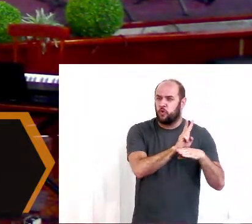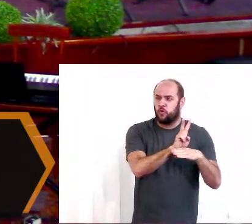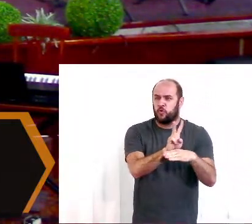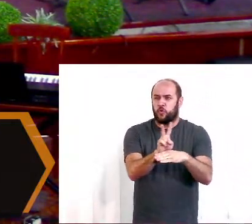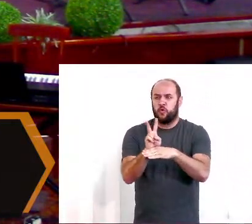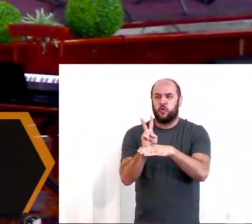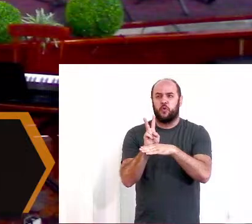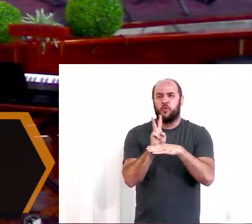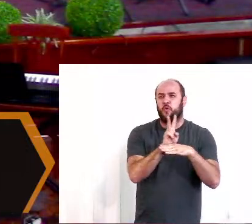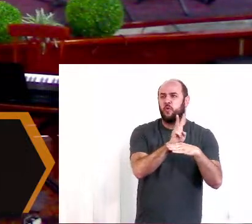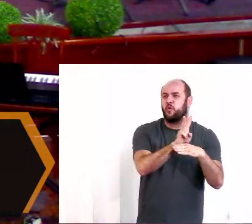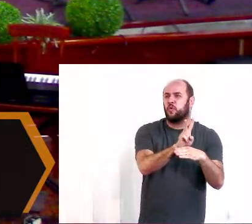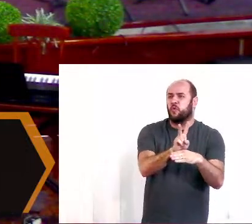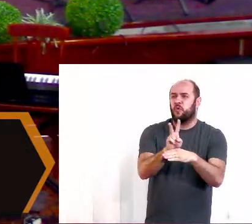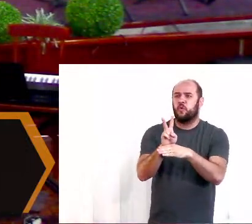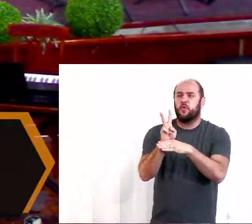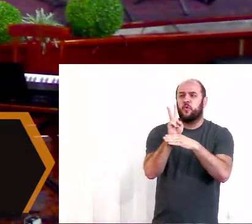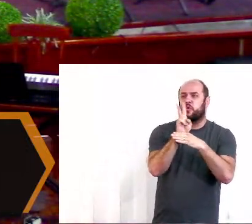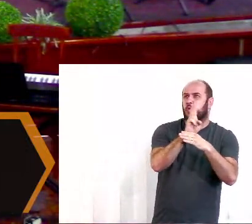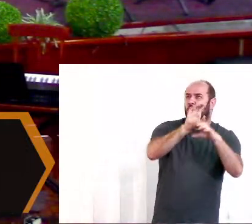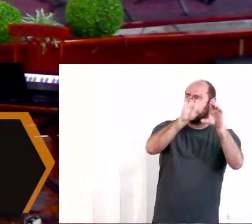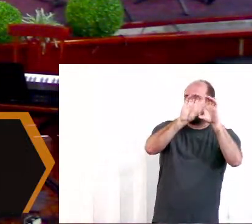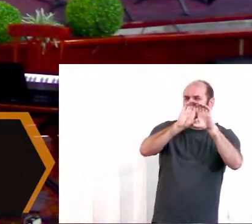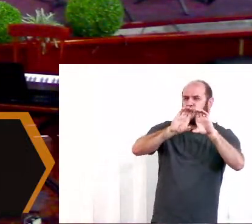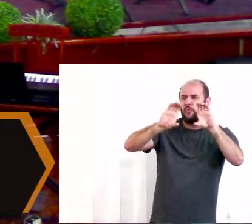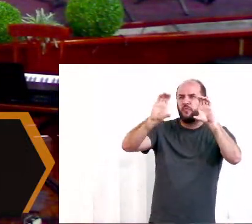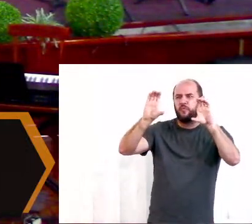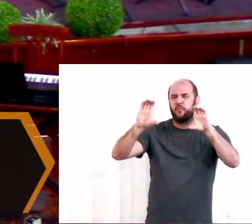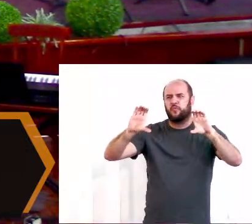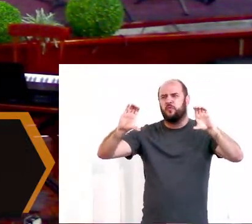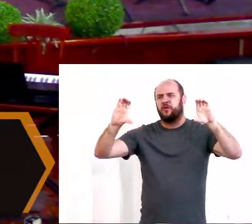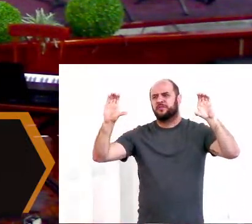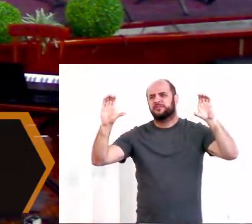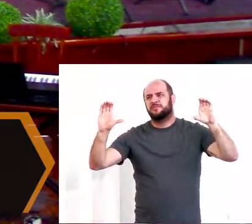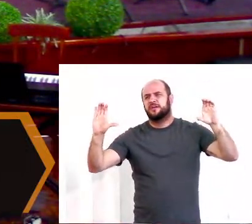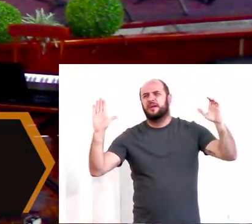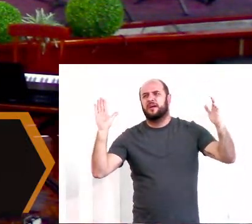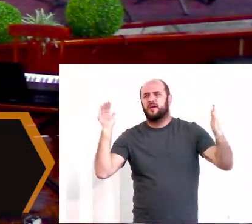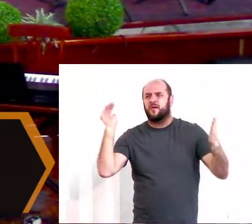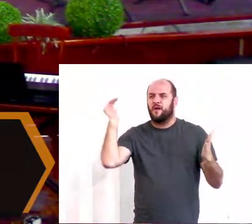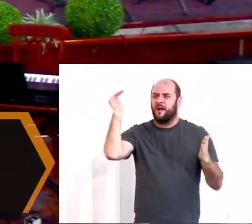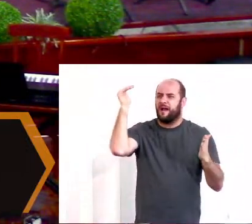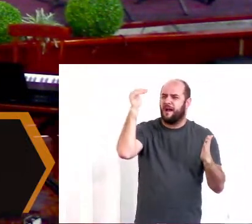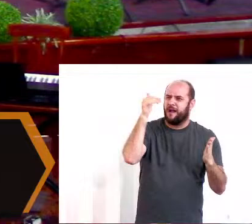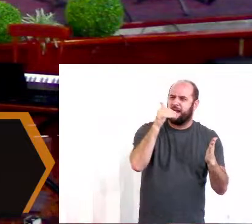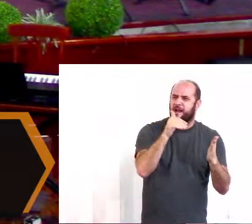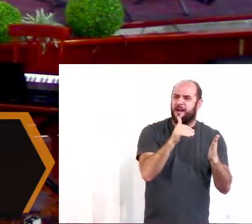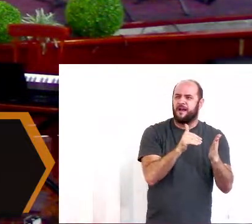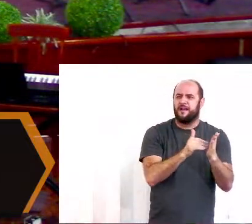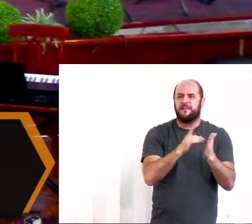poderoso, guardará, pois, o meu tesouro